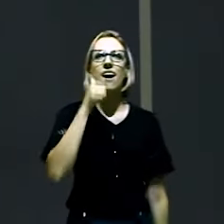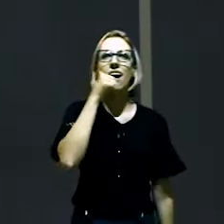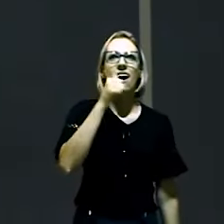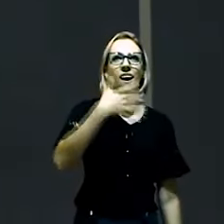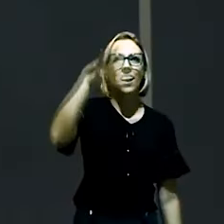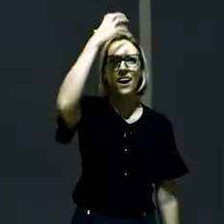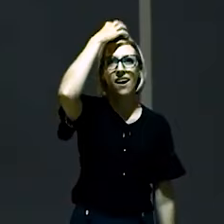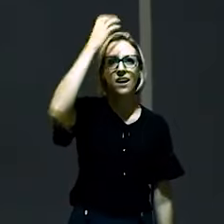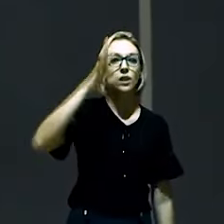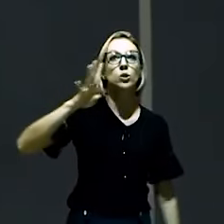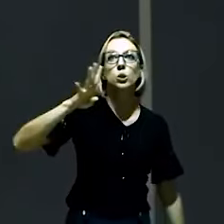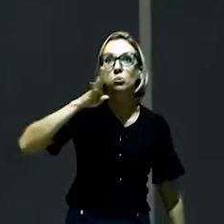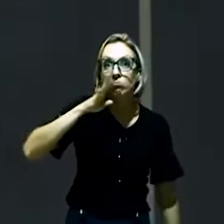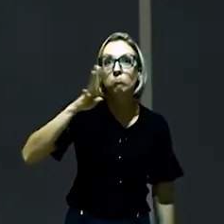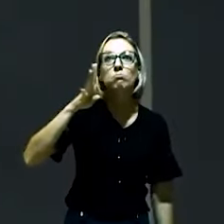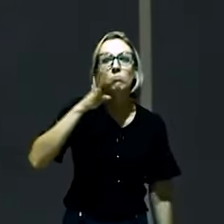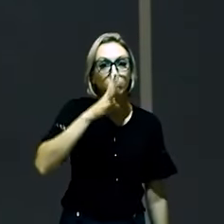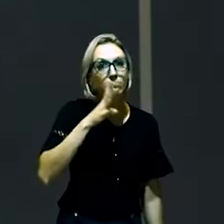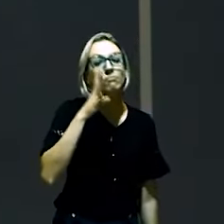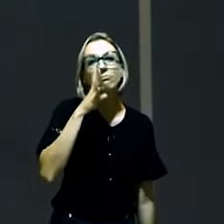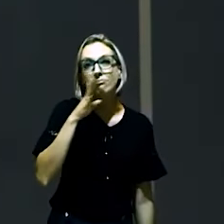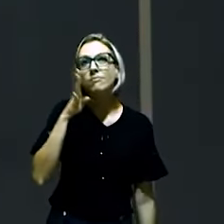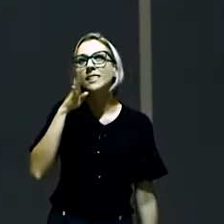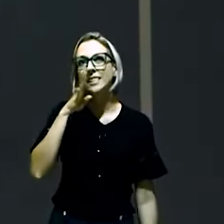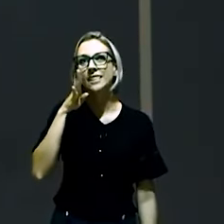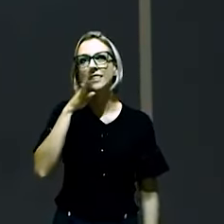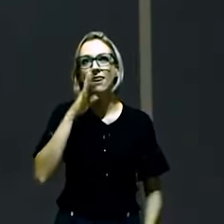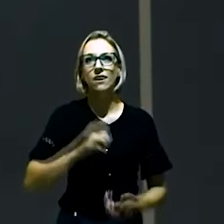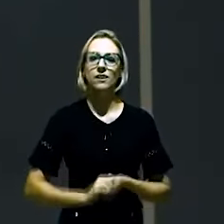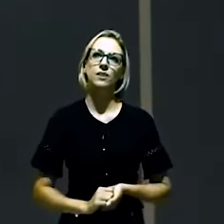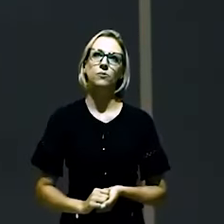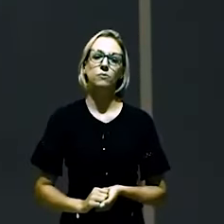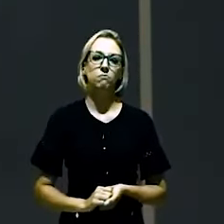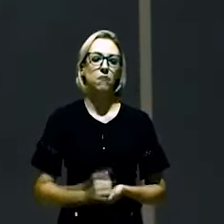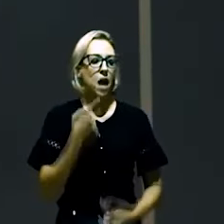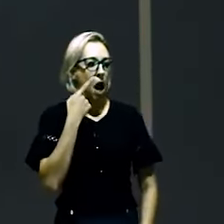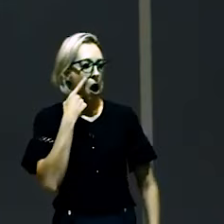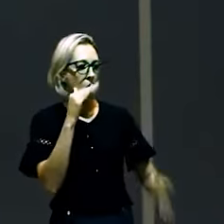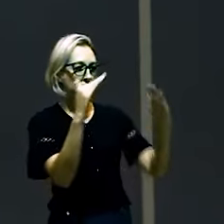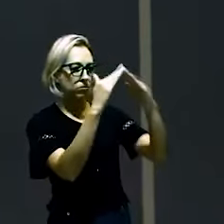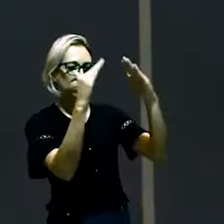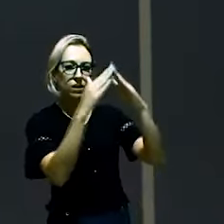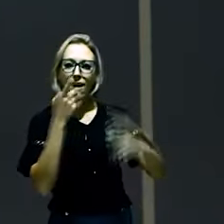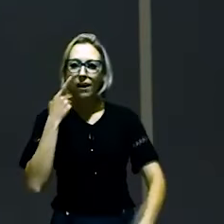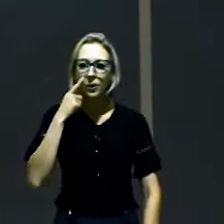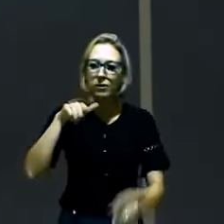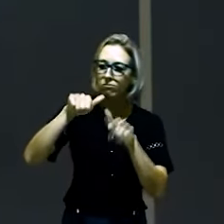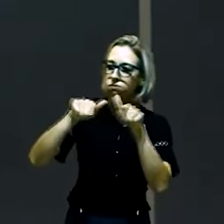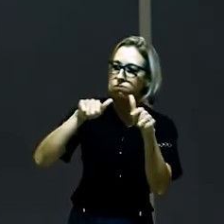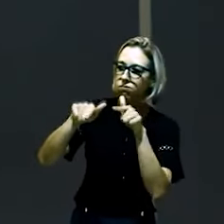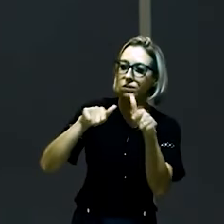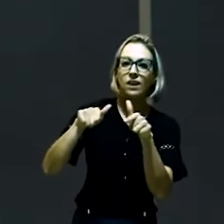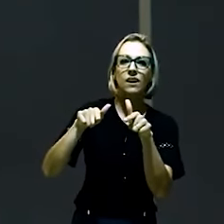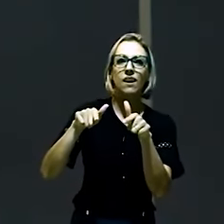os trabalhadores, em ver o palácio, em ver as casas, em ver como as coisas funcionavam. Tamanha